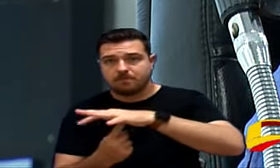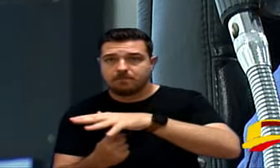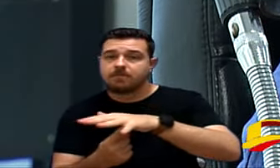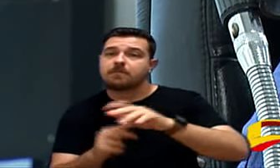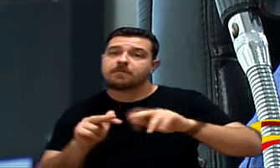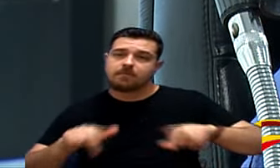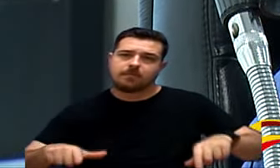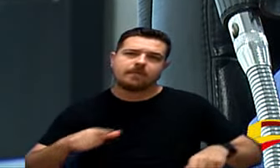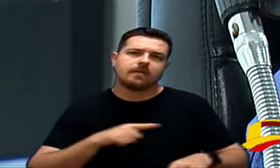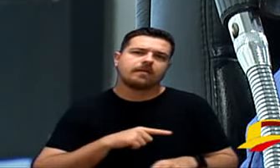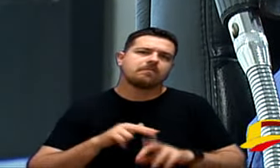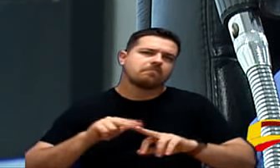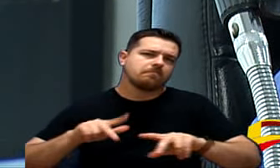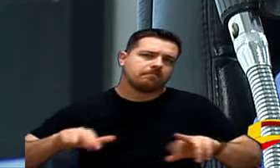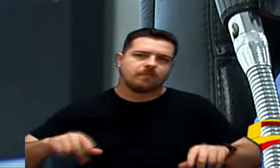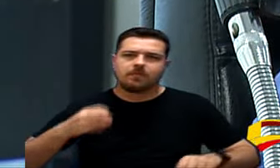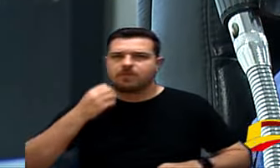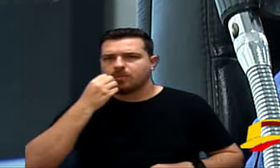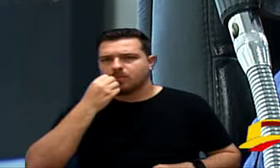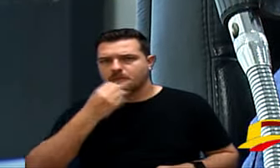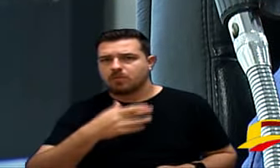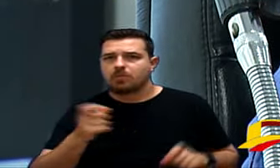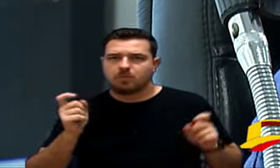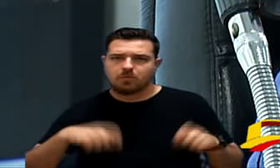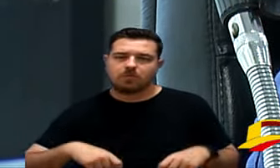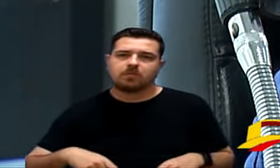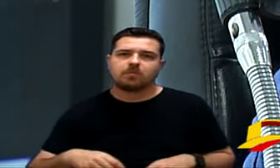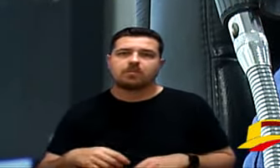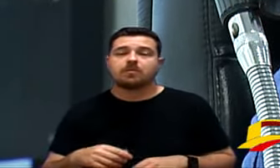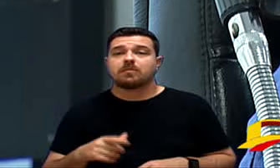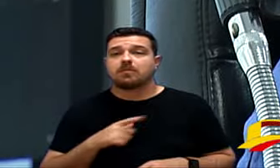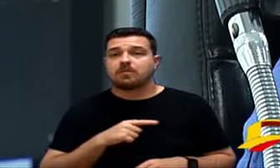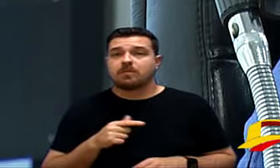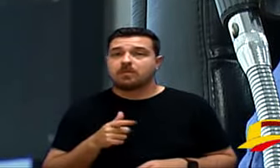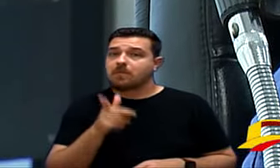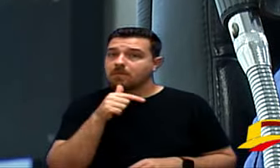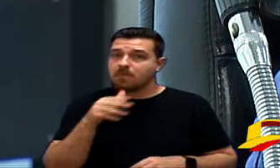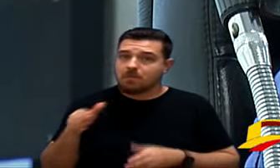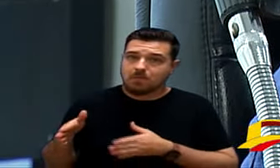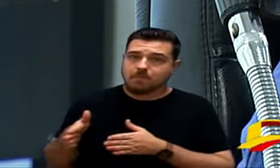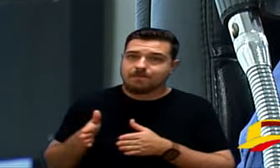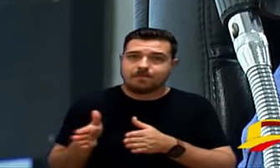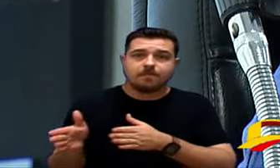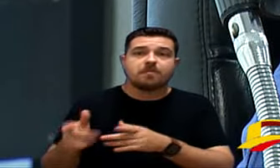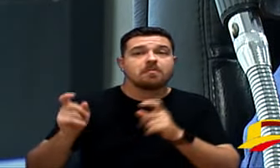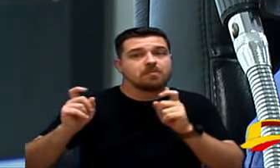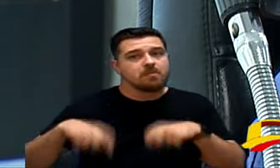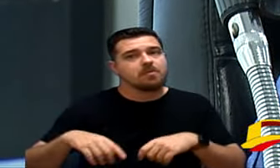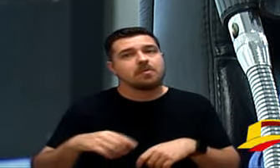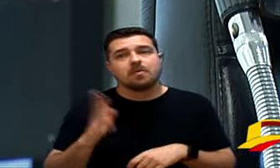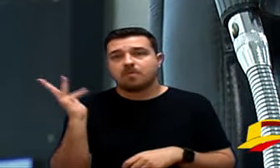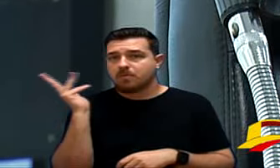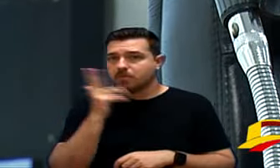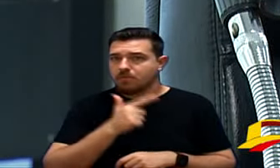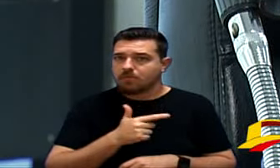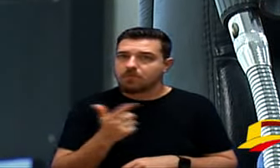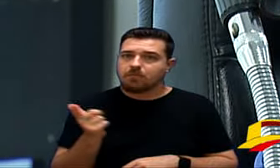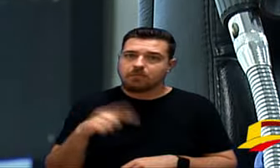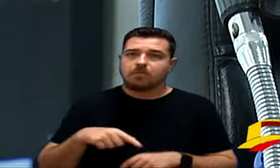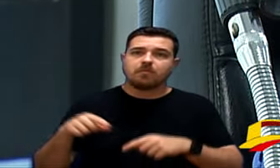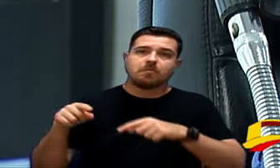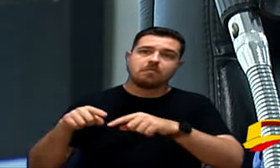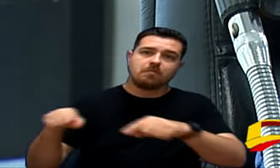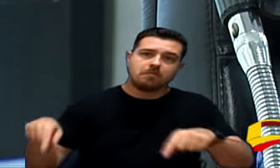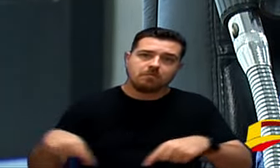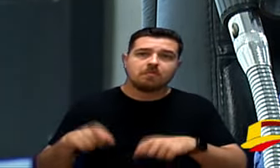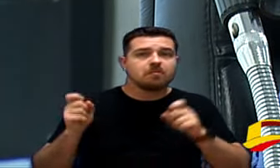Piraju que é lindo temos o rio ele faz uma represa lá numa parte dele é é um espaço que você consegue